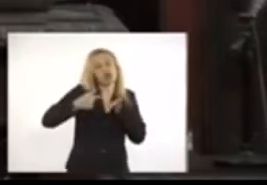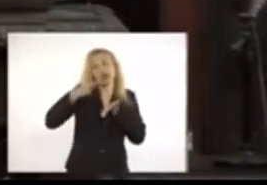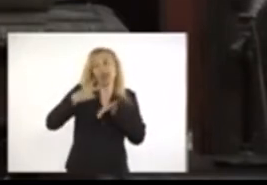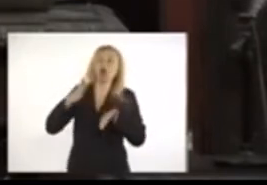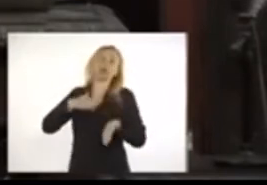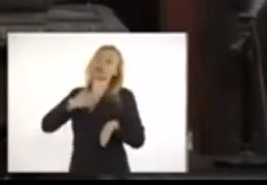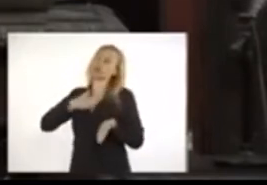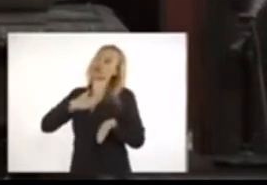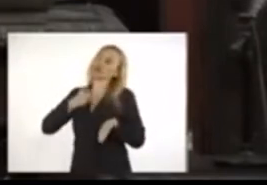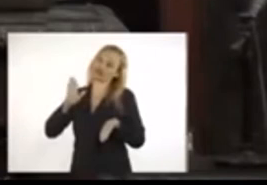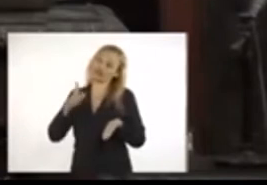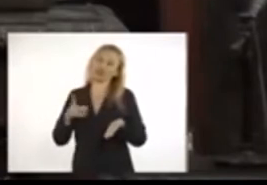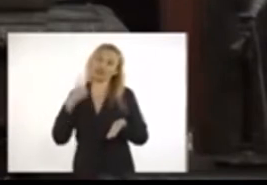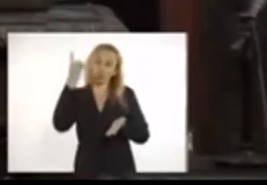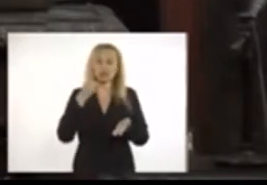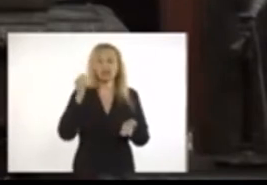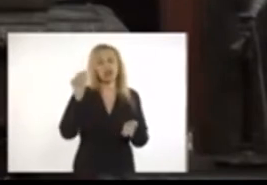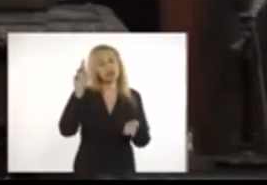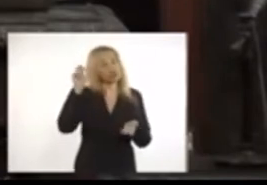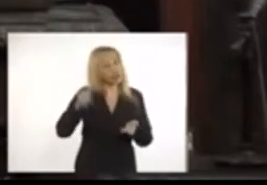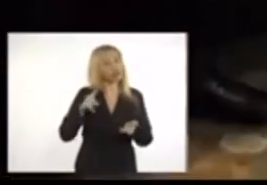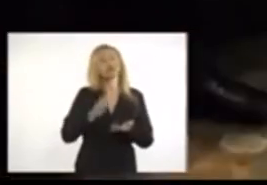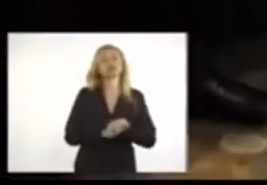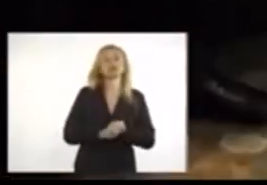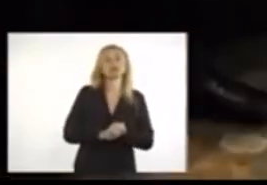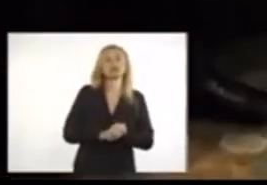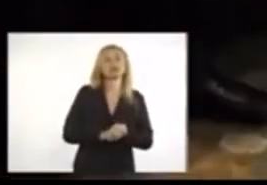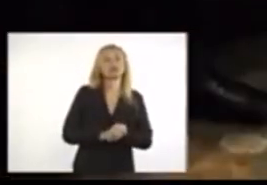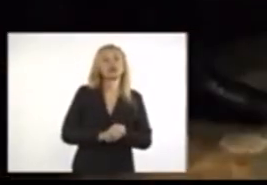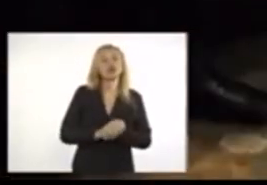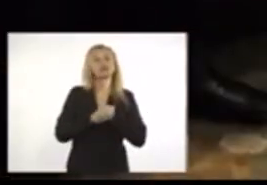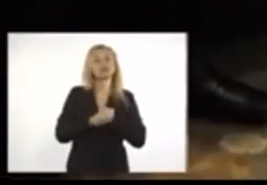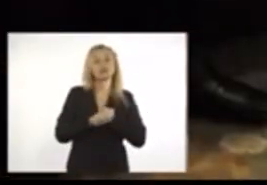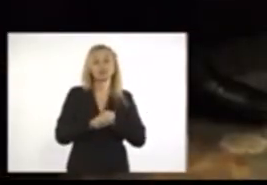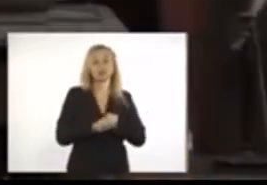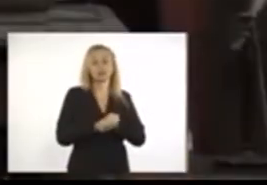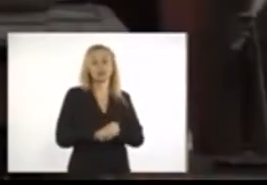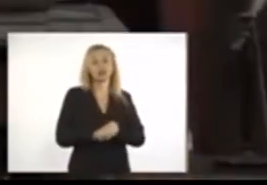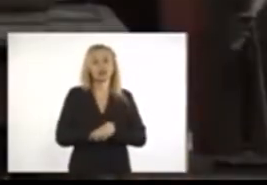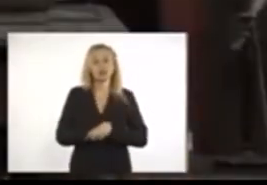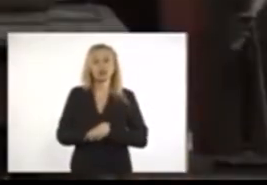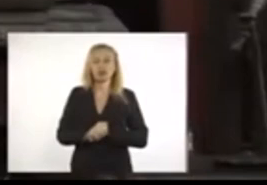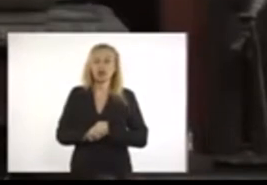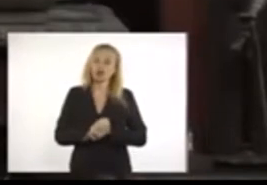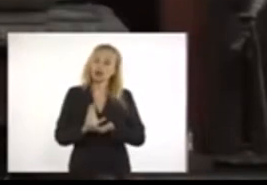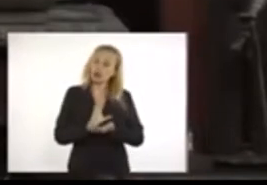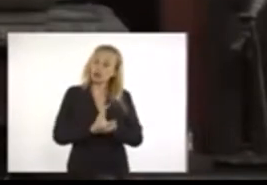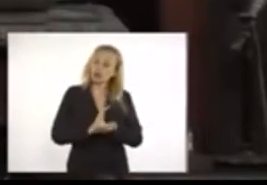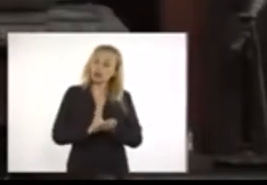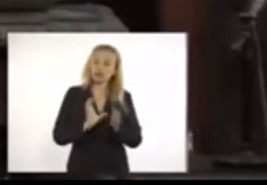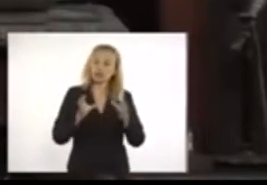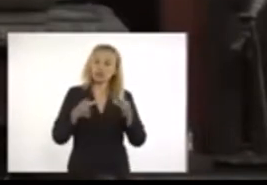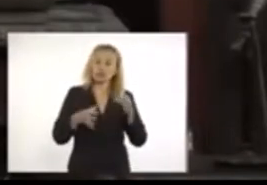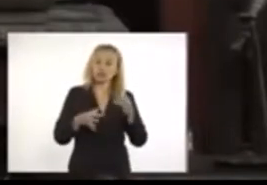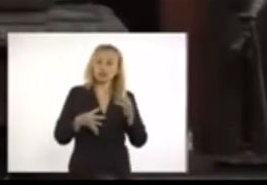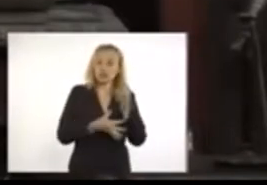André. E o fiz. E vou além. Eu agora peço à Comissão de Segurança Pública,